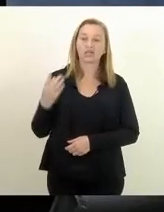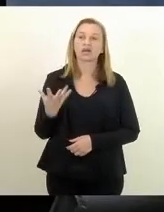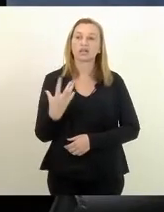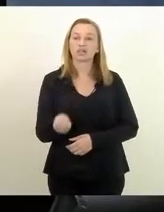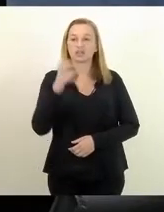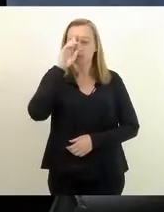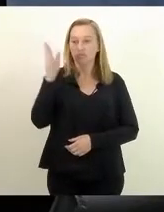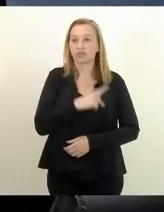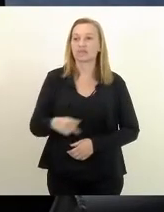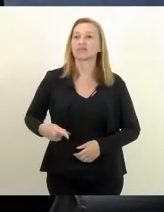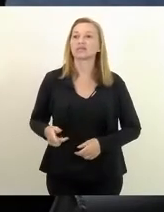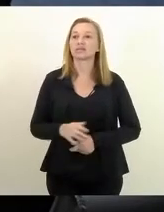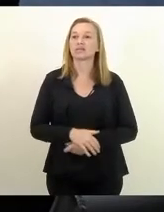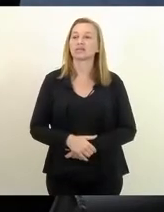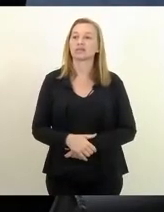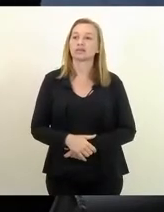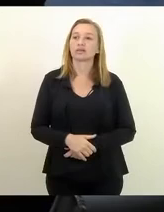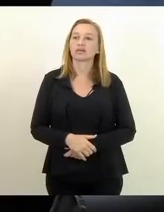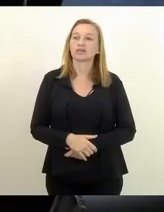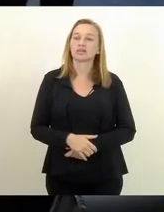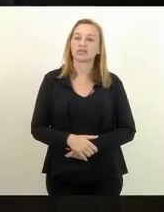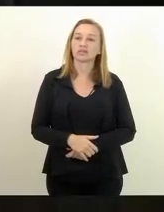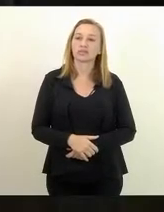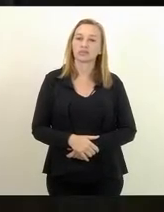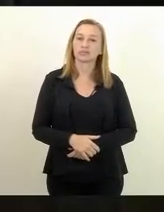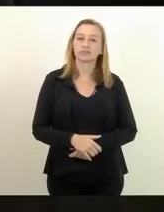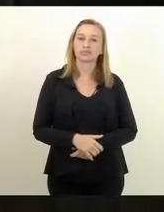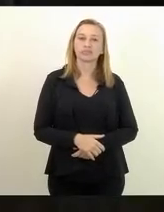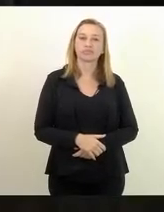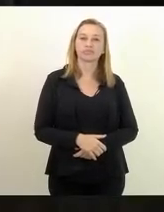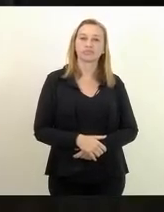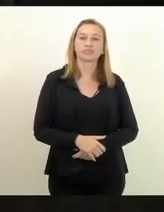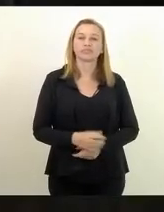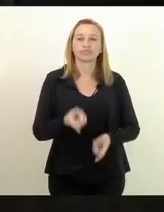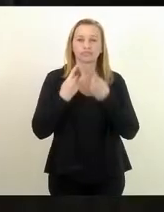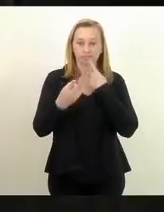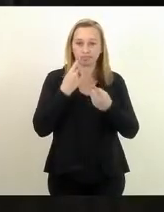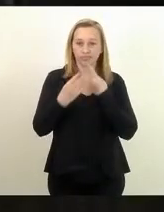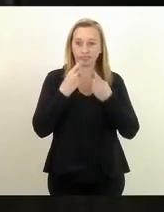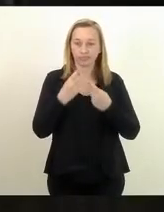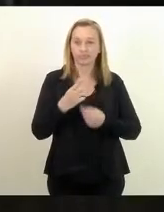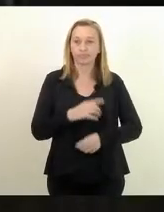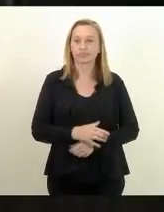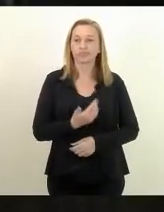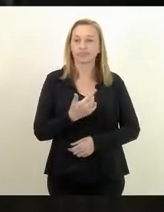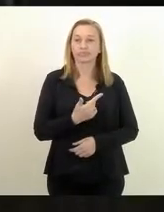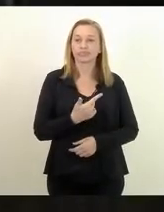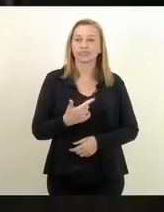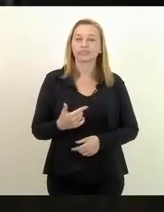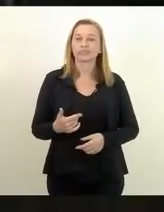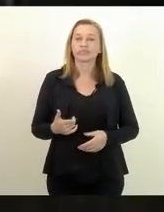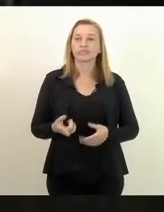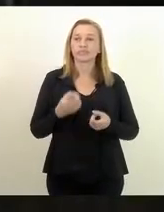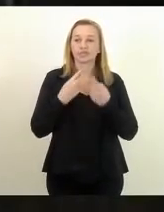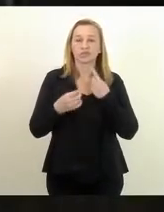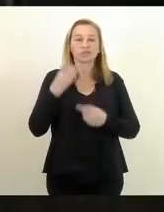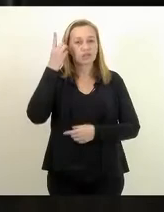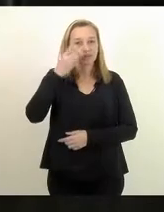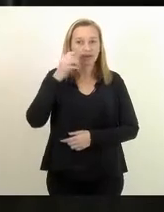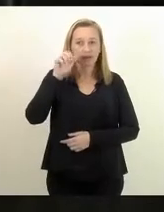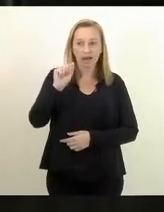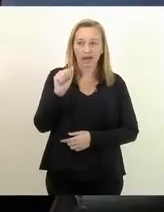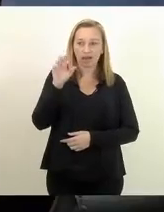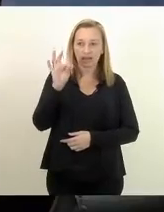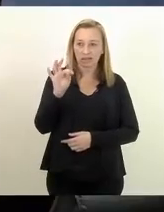é favorável. Com os pareceres emitidos, em discussão, para discutir o deputado Atila Nunes.